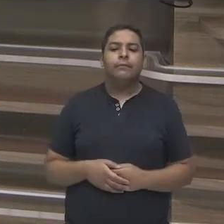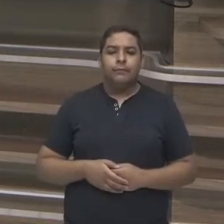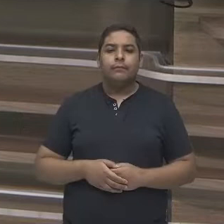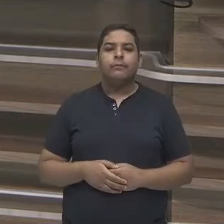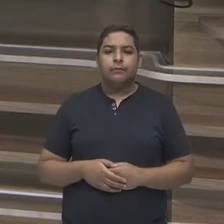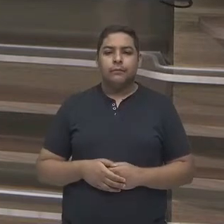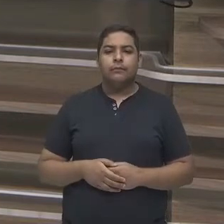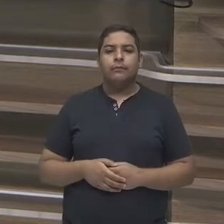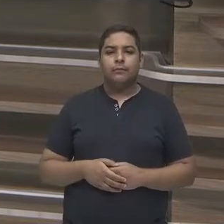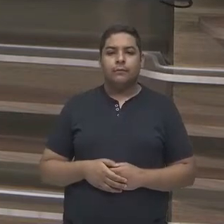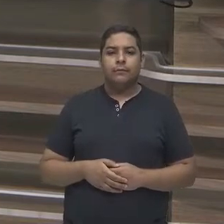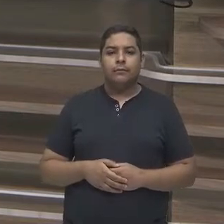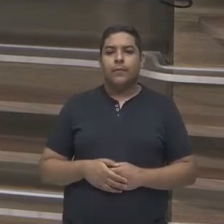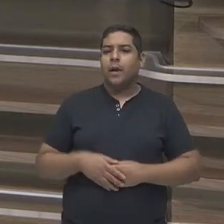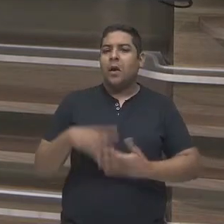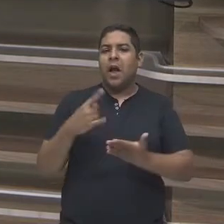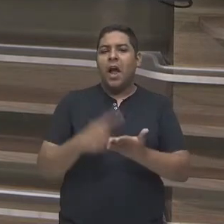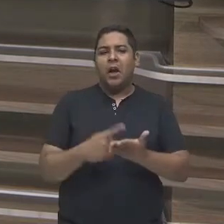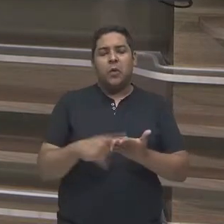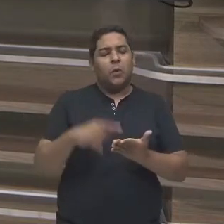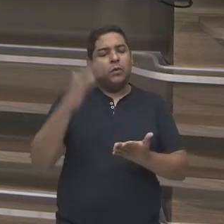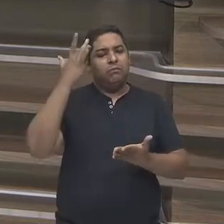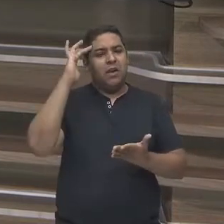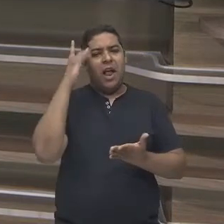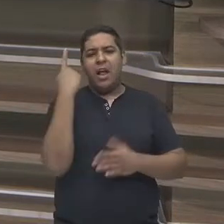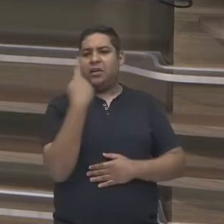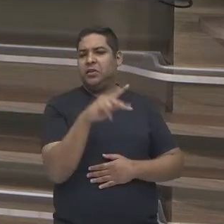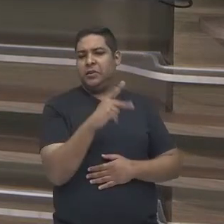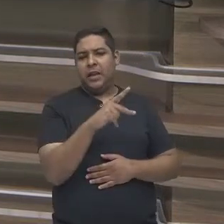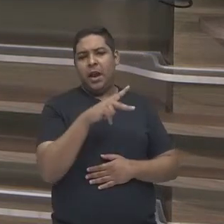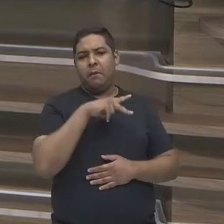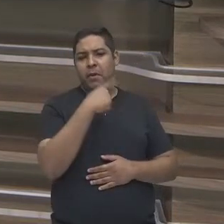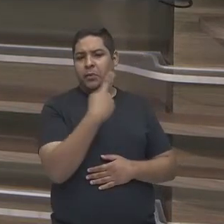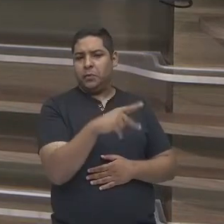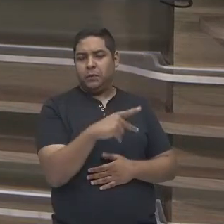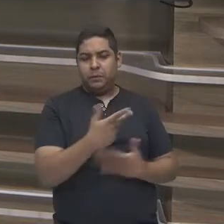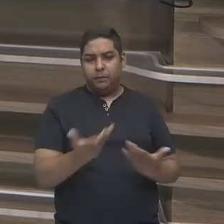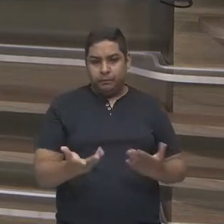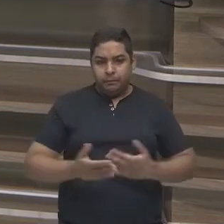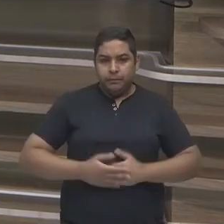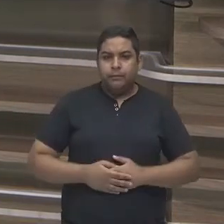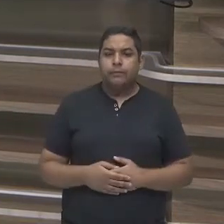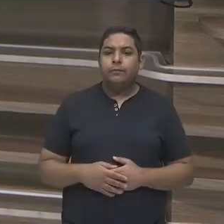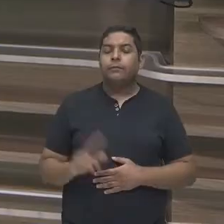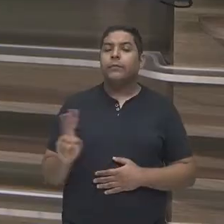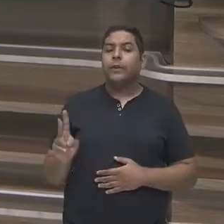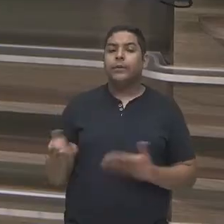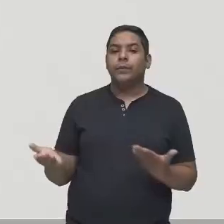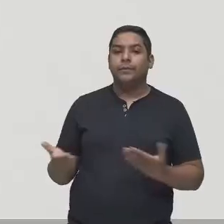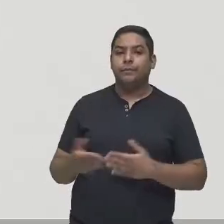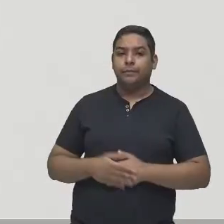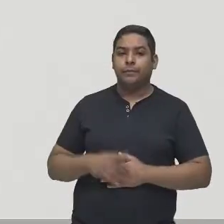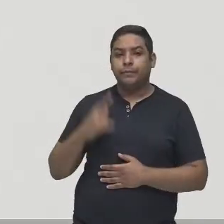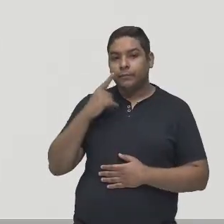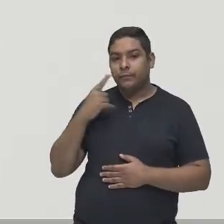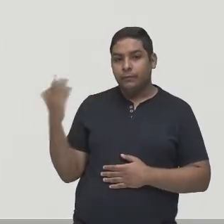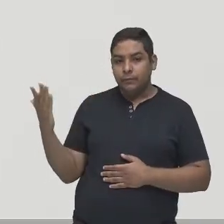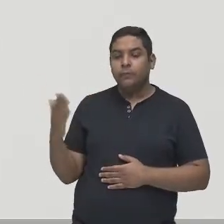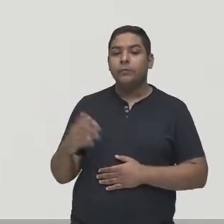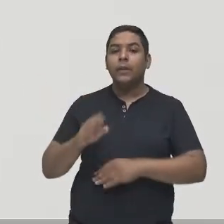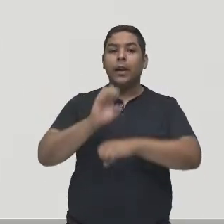redoma de acordo com aquilo que ele acredita, certo? Vamos continuar aqui? Olha só, nos